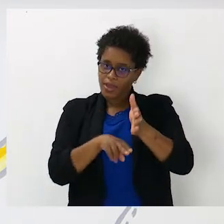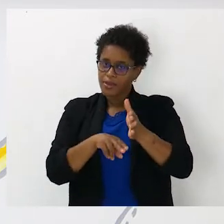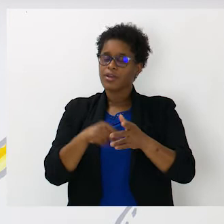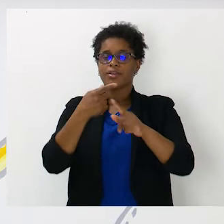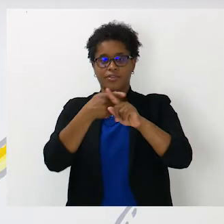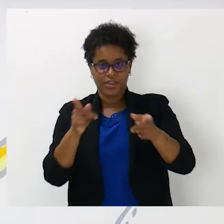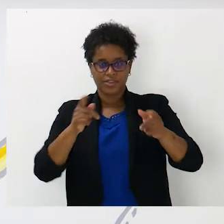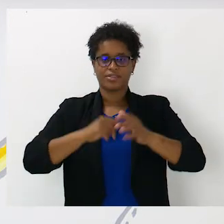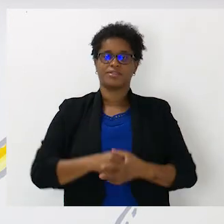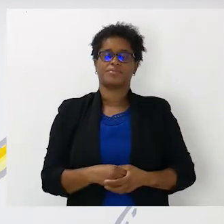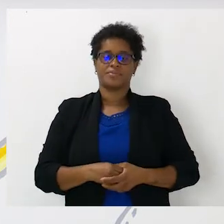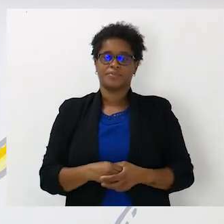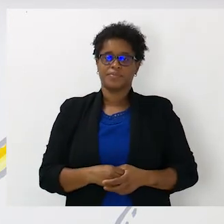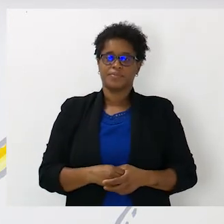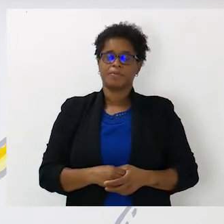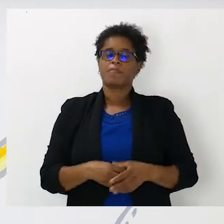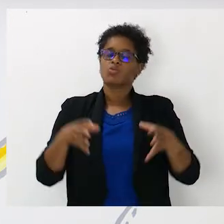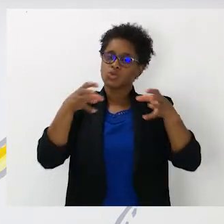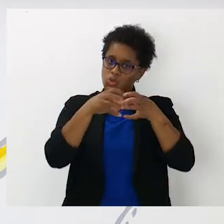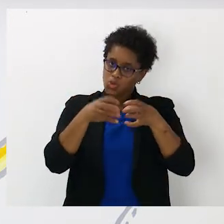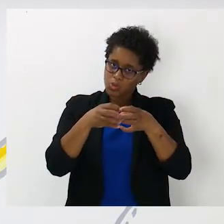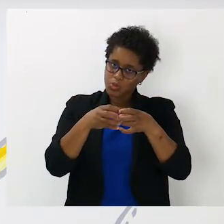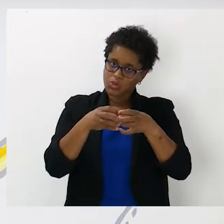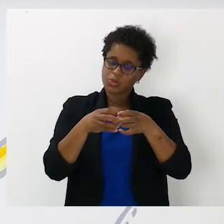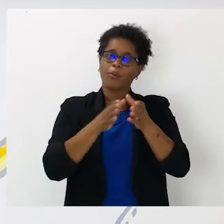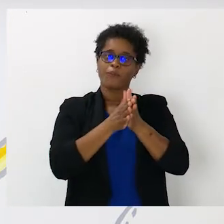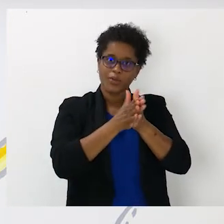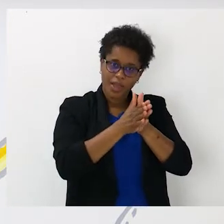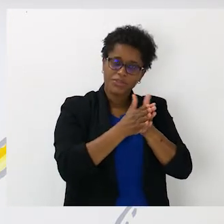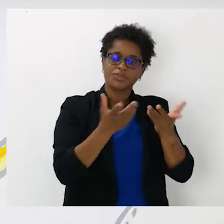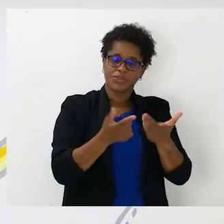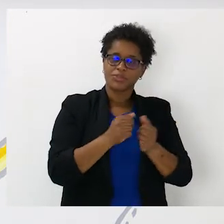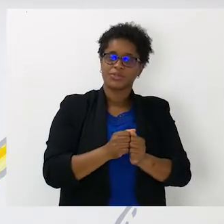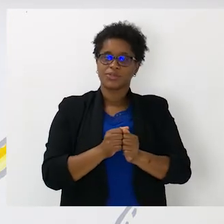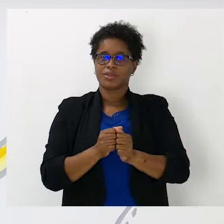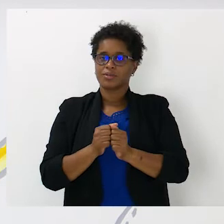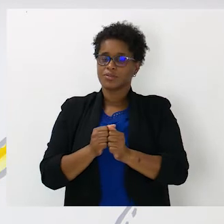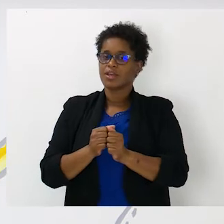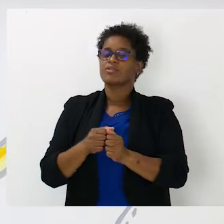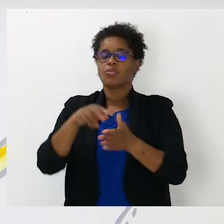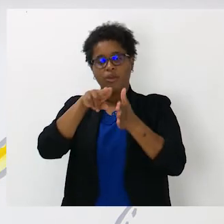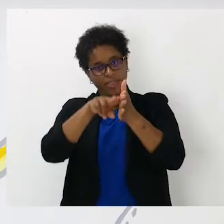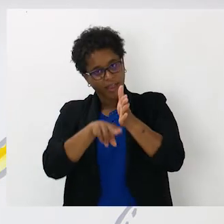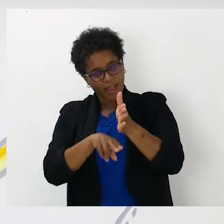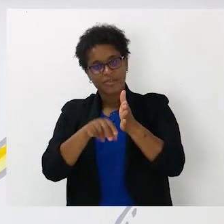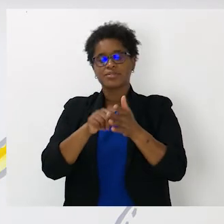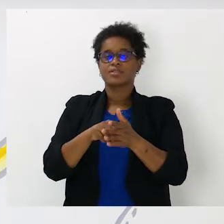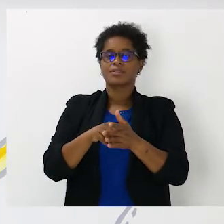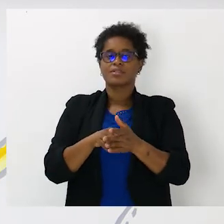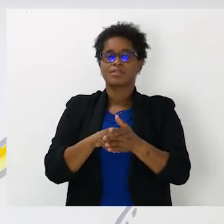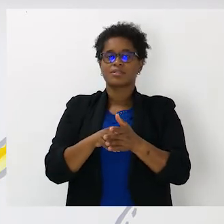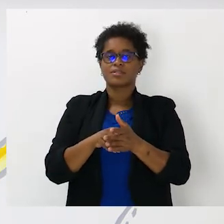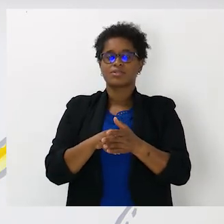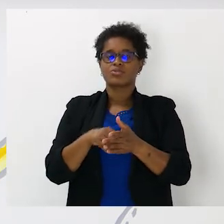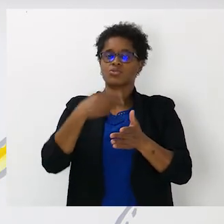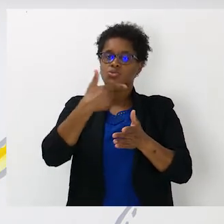é diferente. Os grupos privilegiados eram enterrados nas pirâmides,